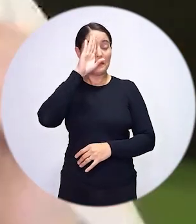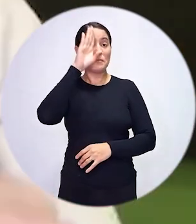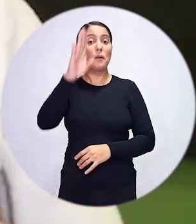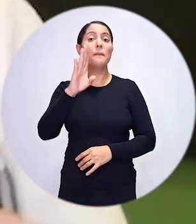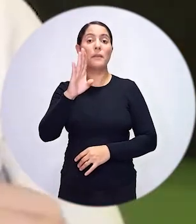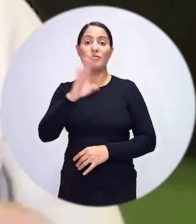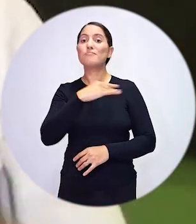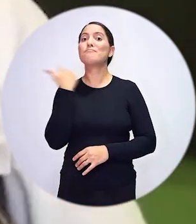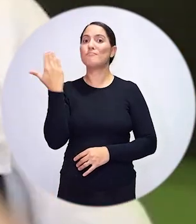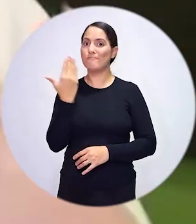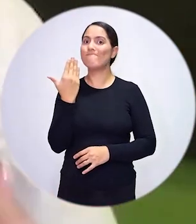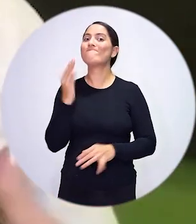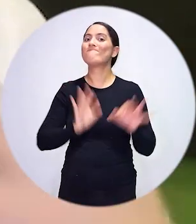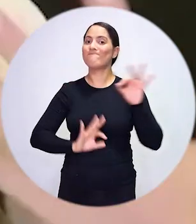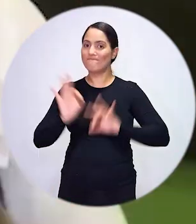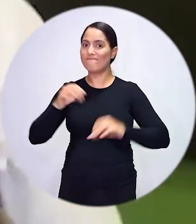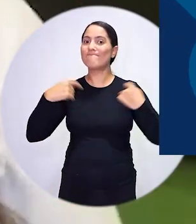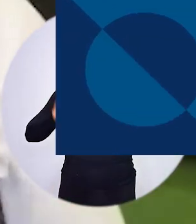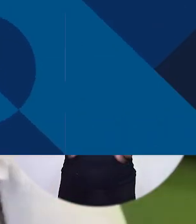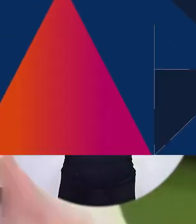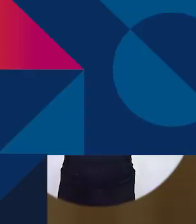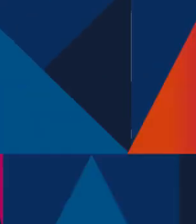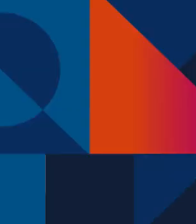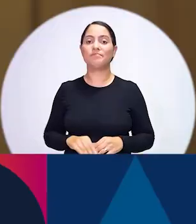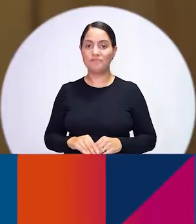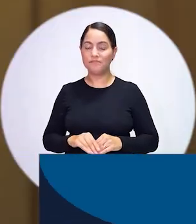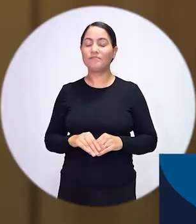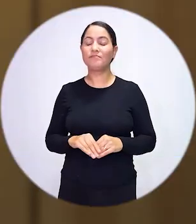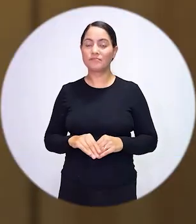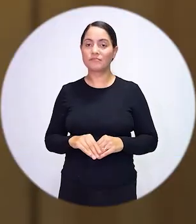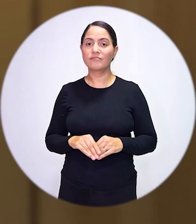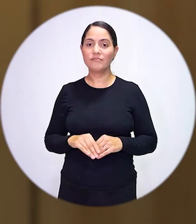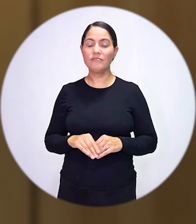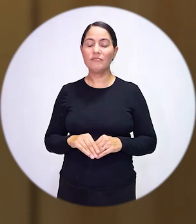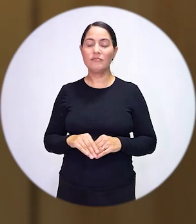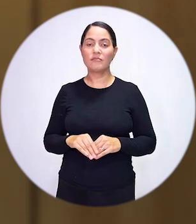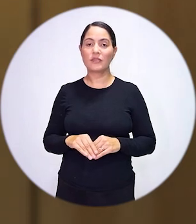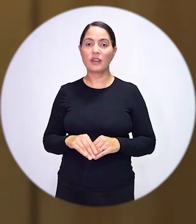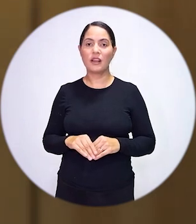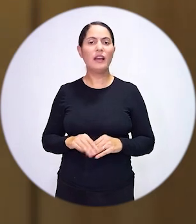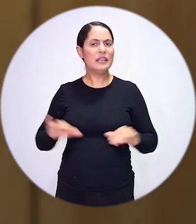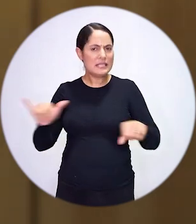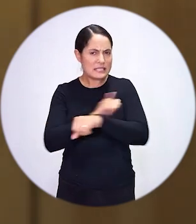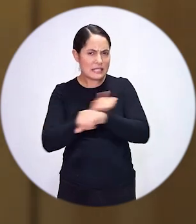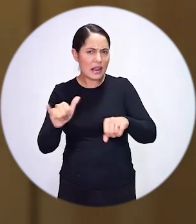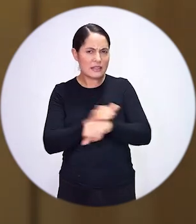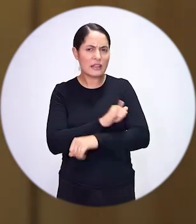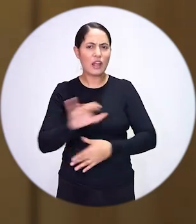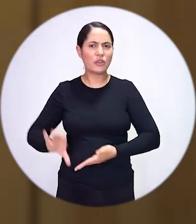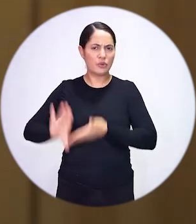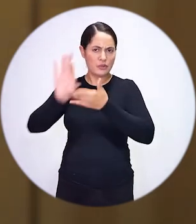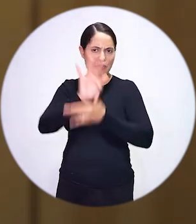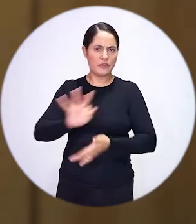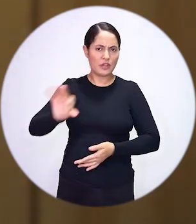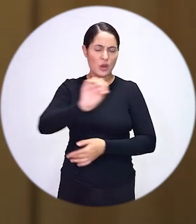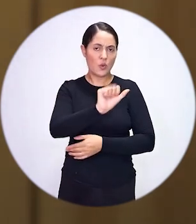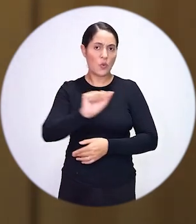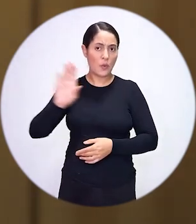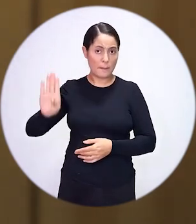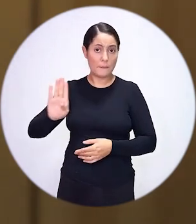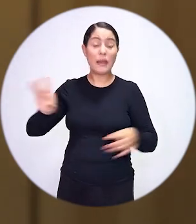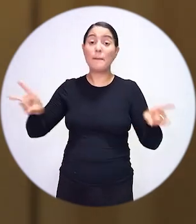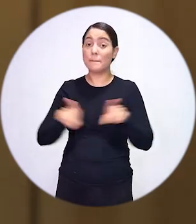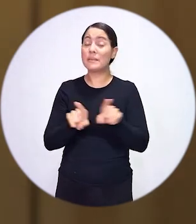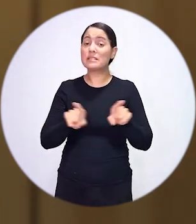como, sobretudo, planejar a sua morte. Mais do que uma estratégia de aproximação do Conselho Federal da OAB